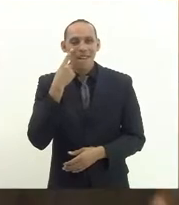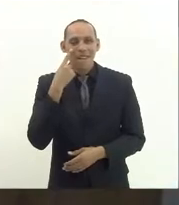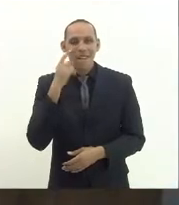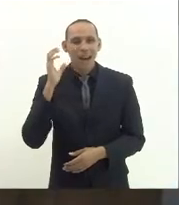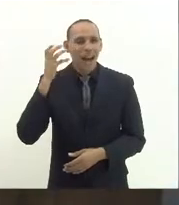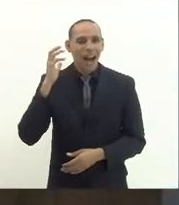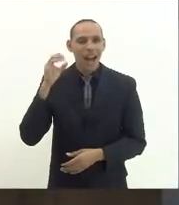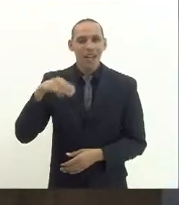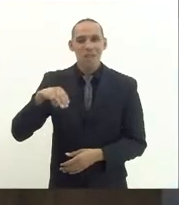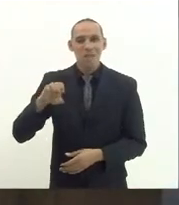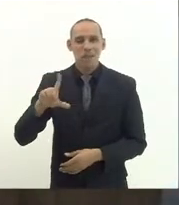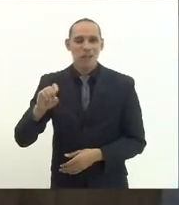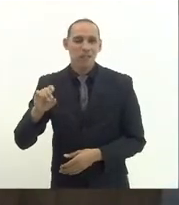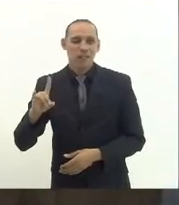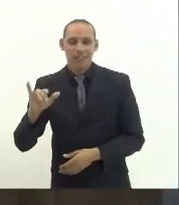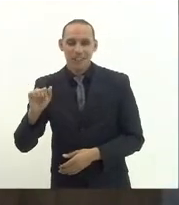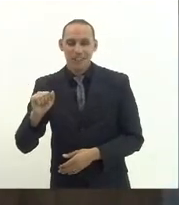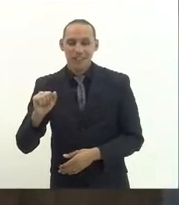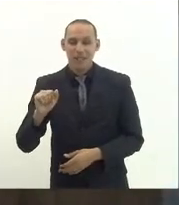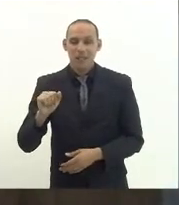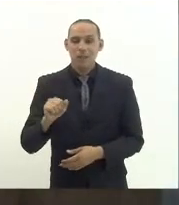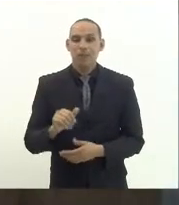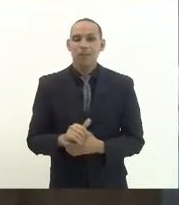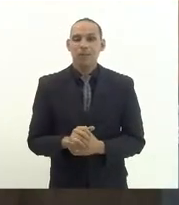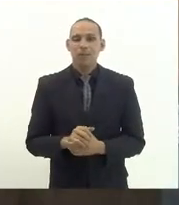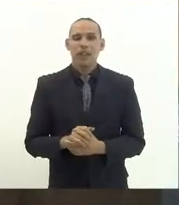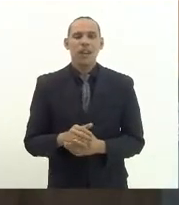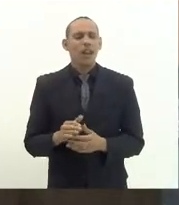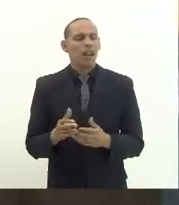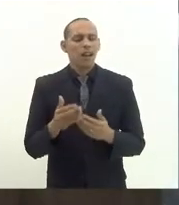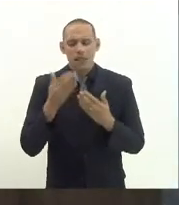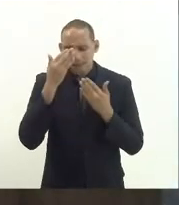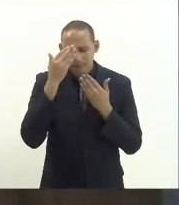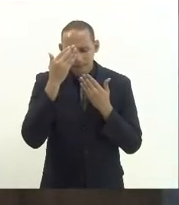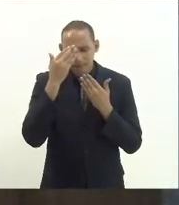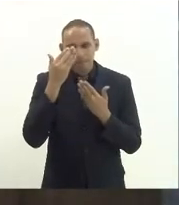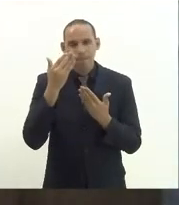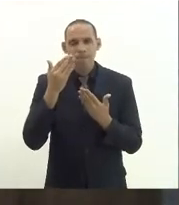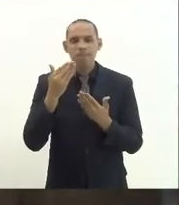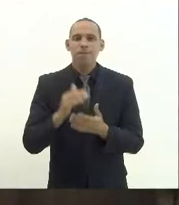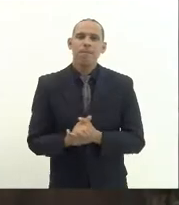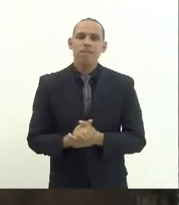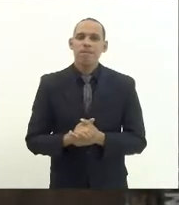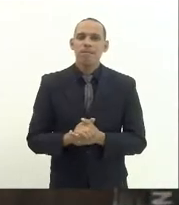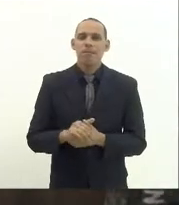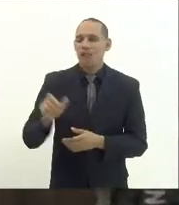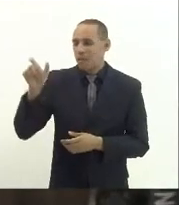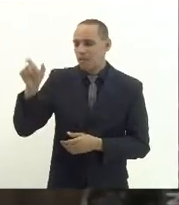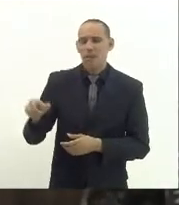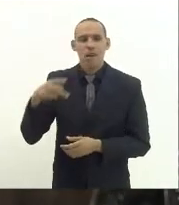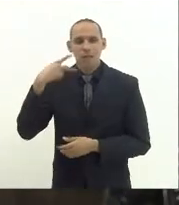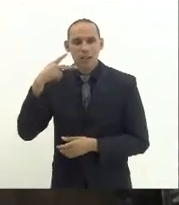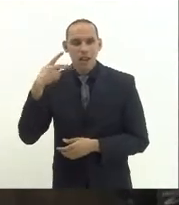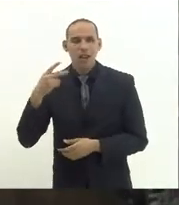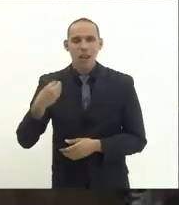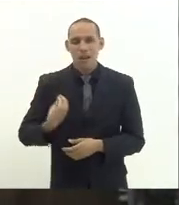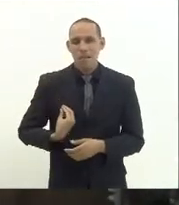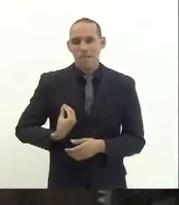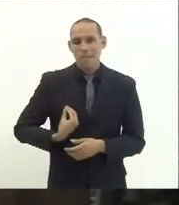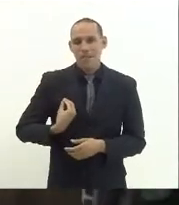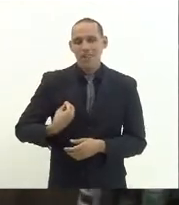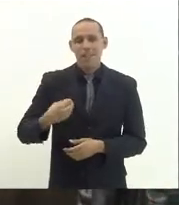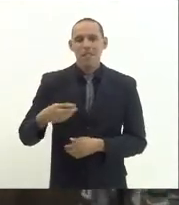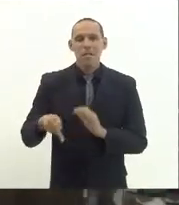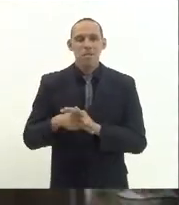tá Eu Quero aqui agradecer a presença do Vereador Fabinho Taciano de